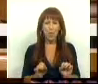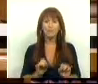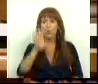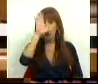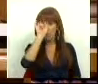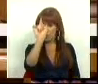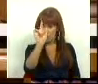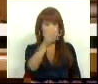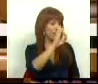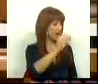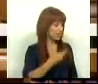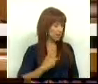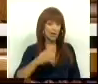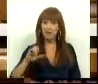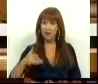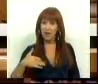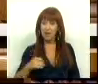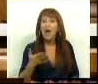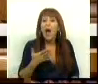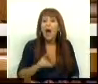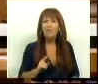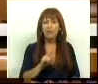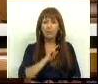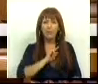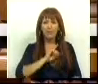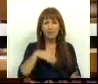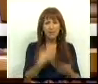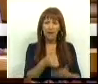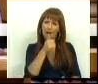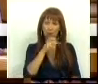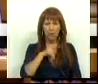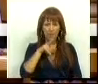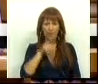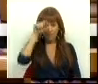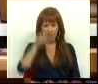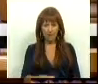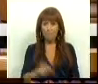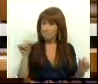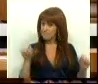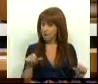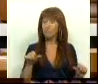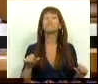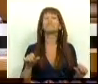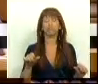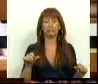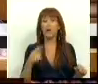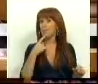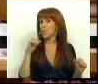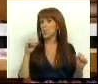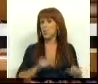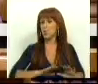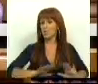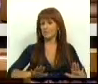o governo PSD-CDS quer privatizar a água em Portugal. É mau? É muito